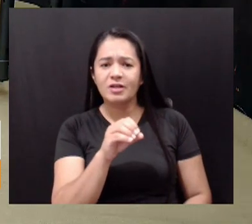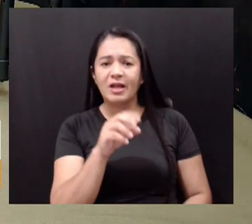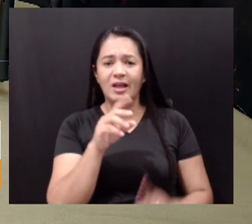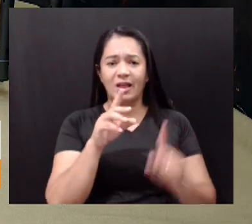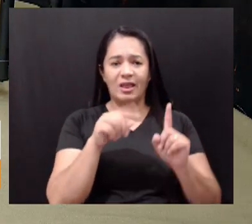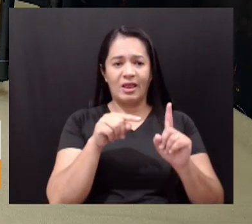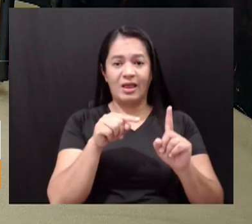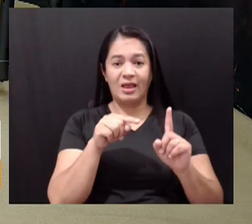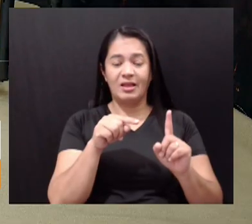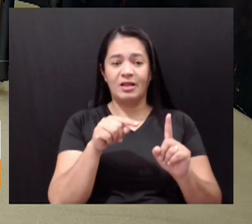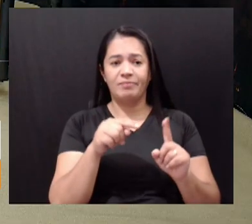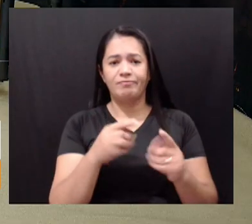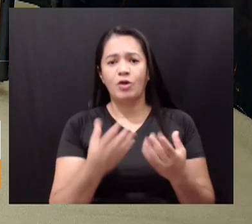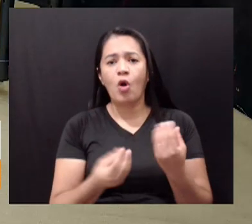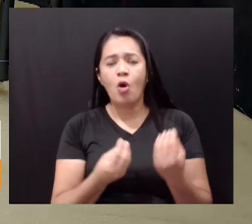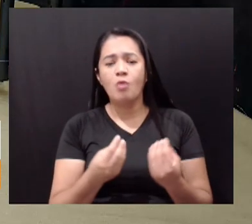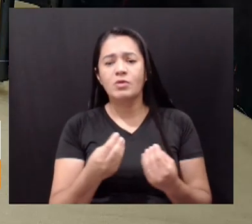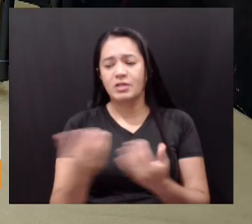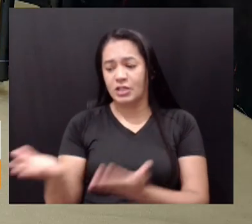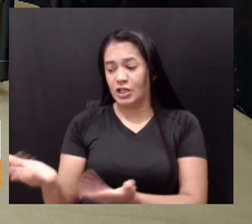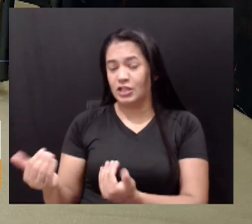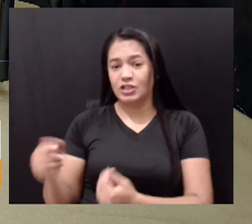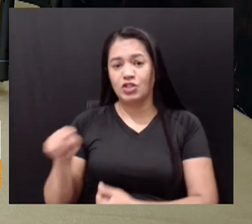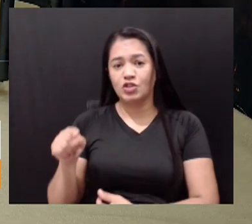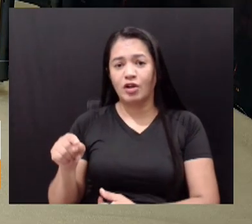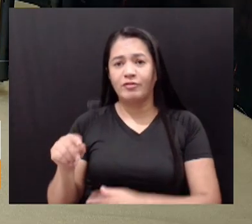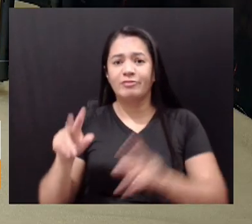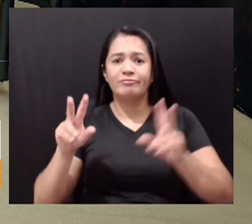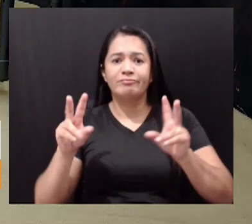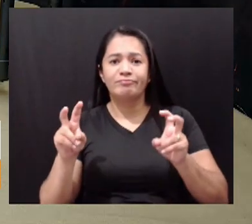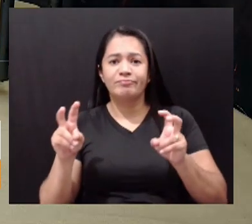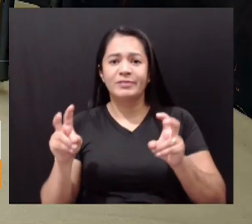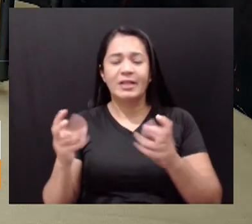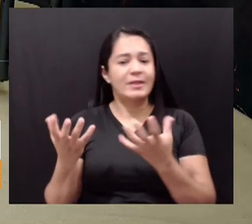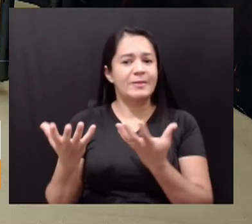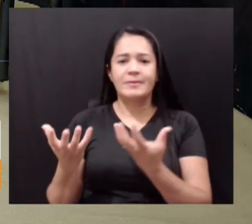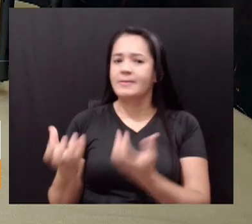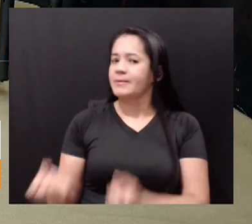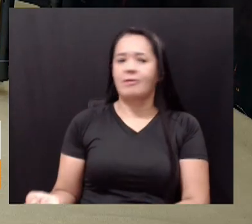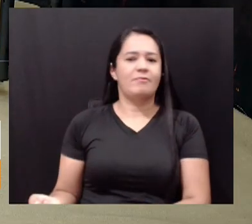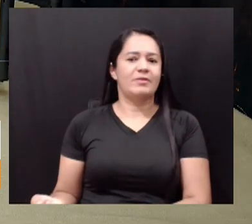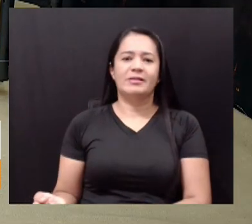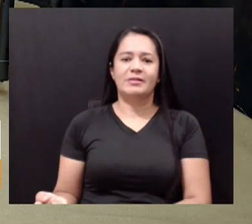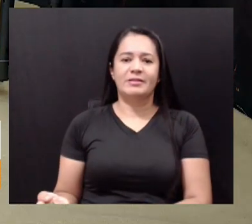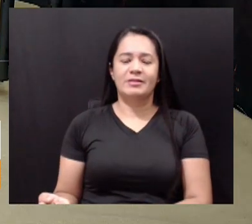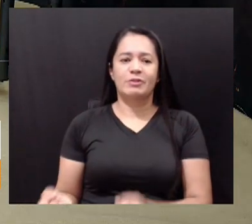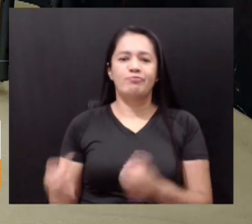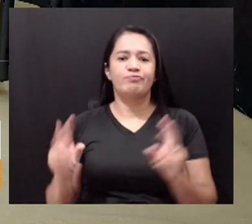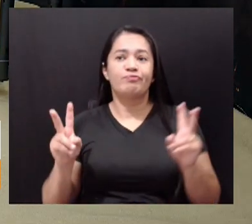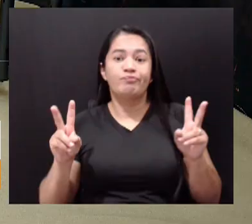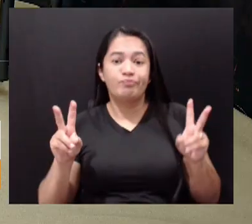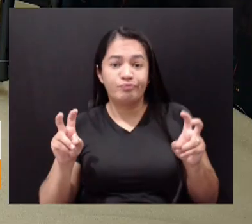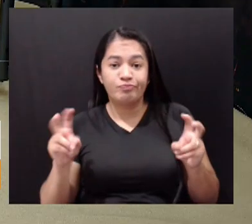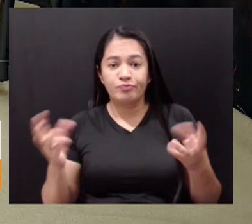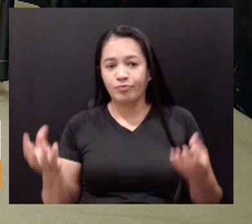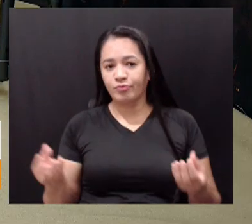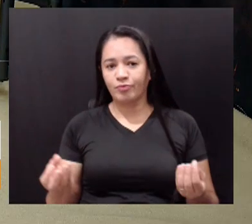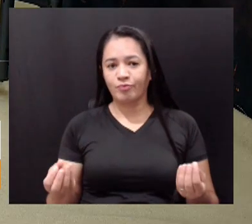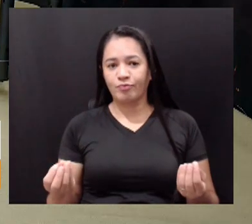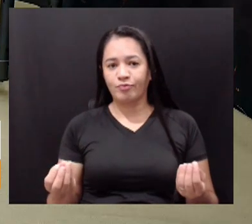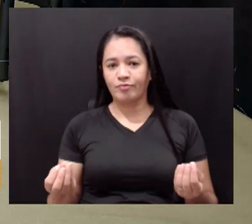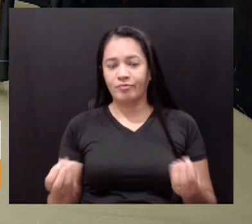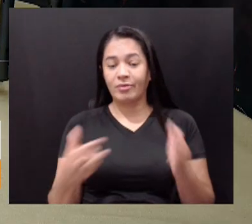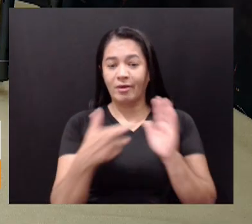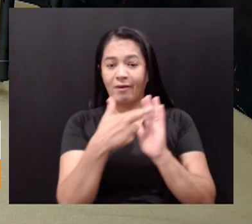que trazem aí essa questão de não aceitar, entre aspas, as regras do mercado